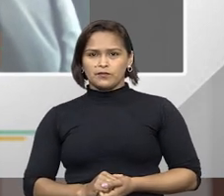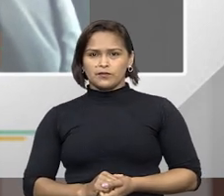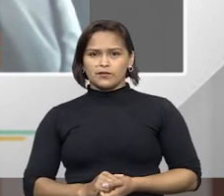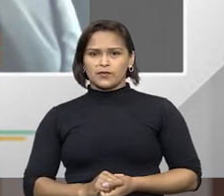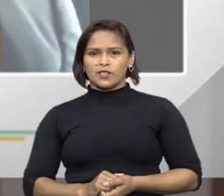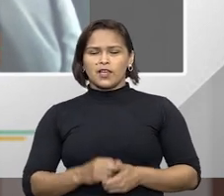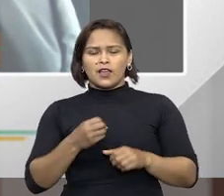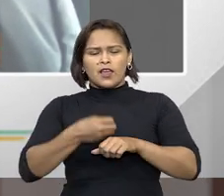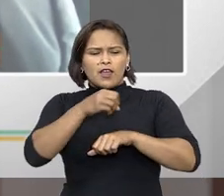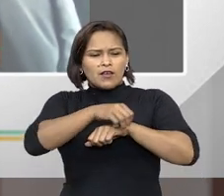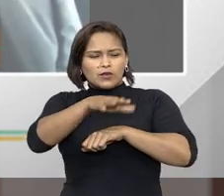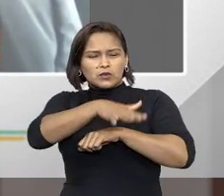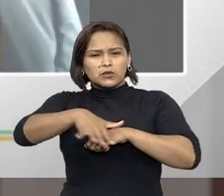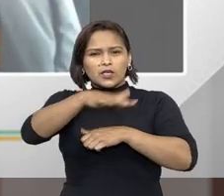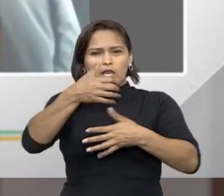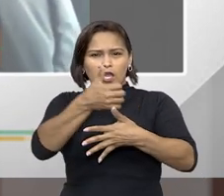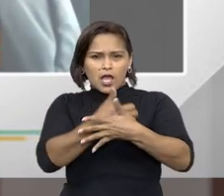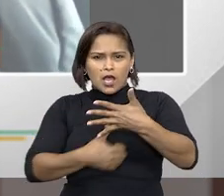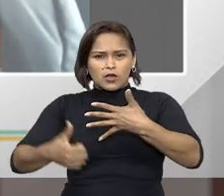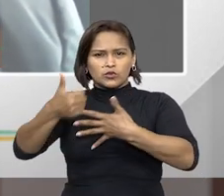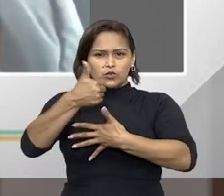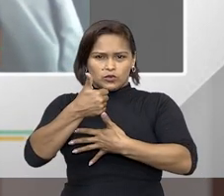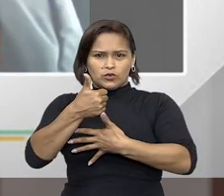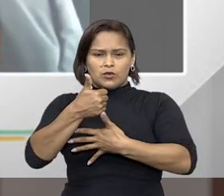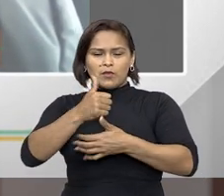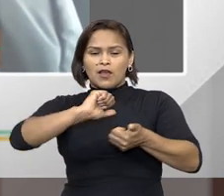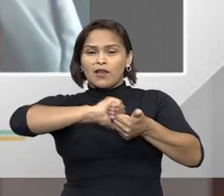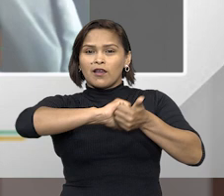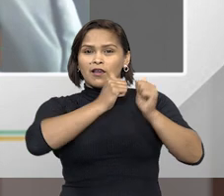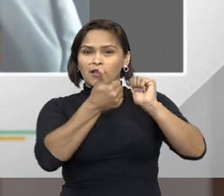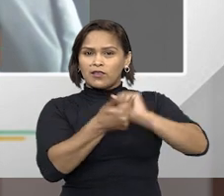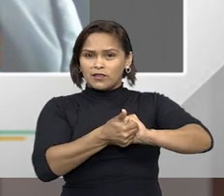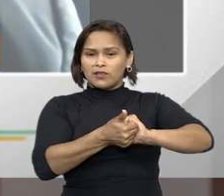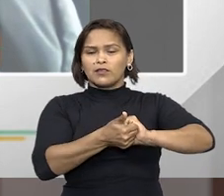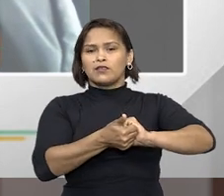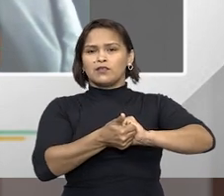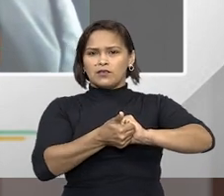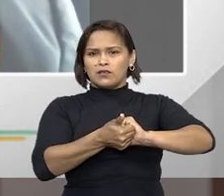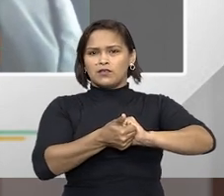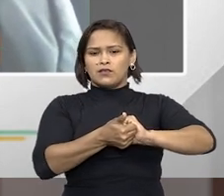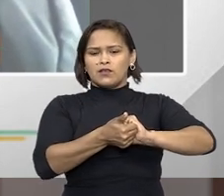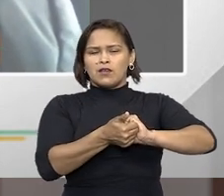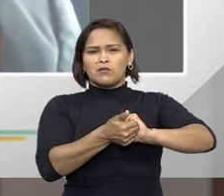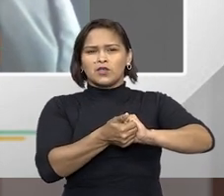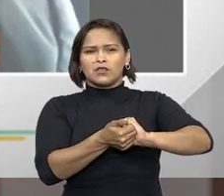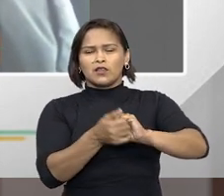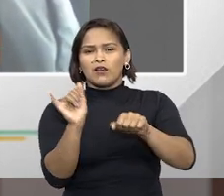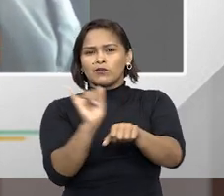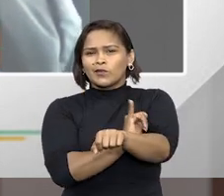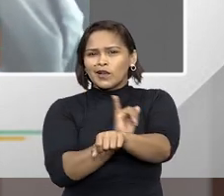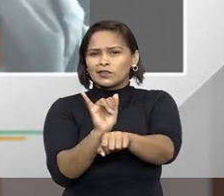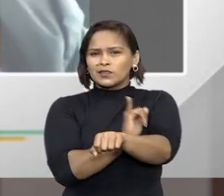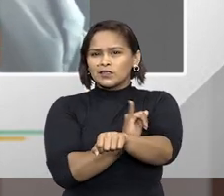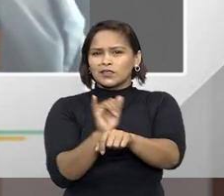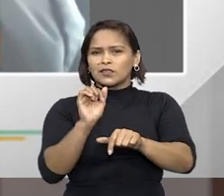expedindo súmulas, adaptando o mecanismo